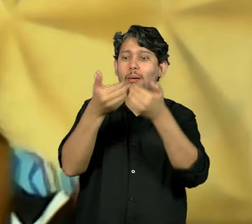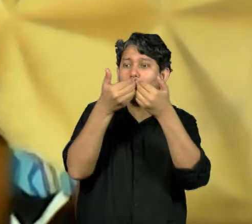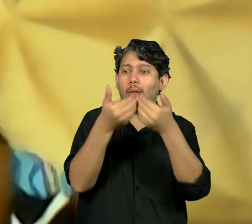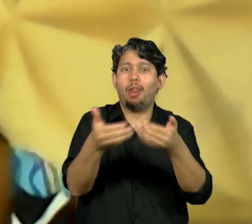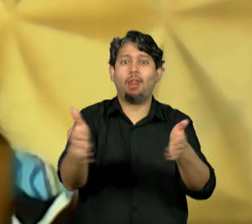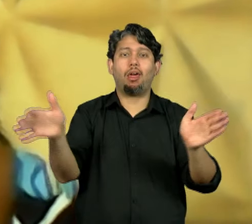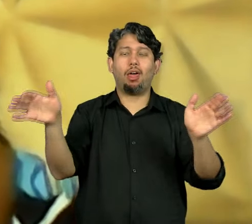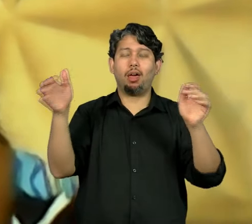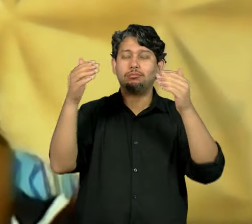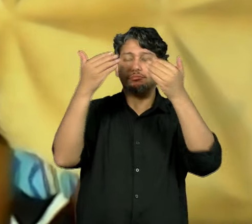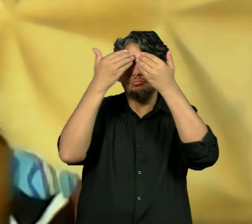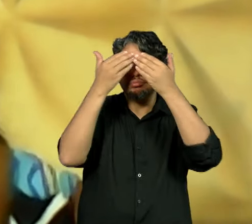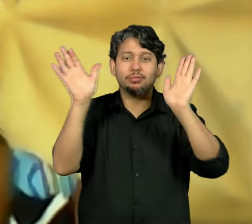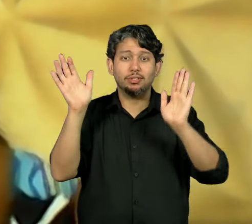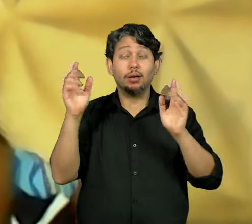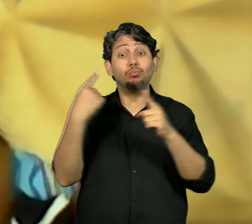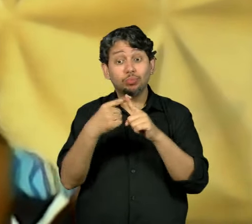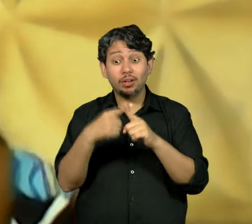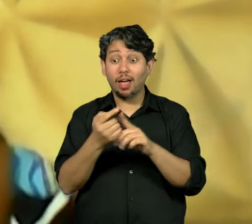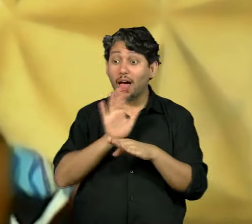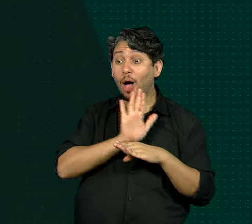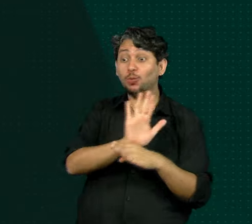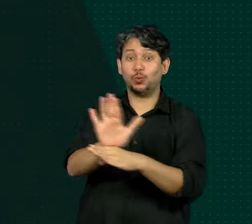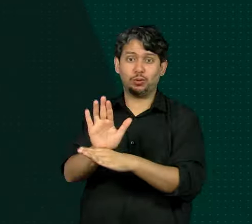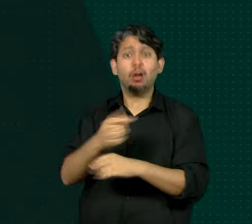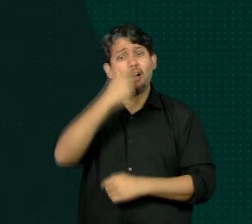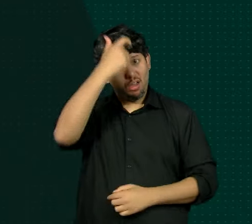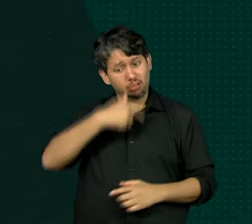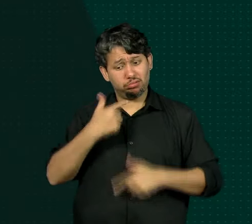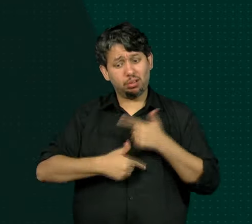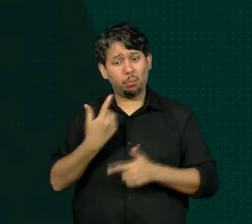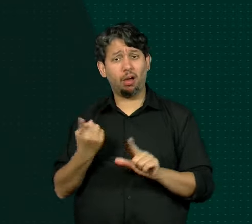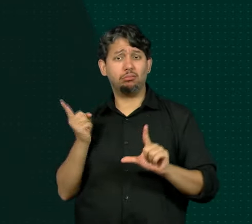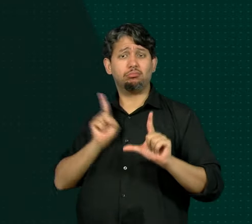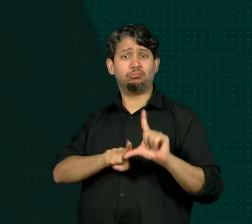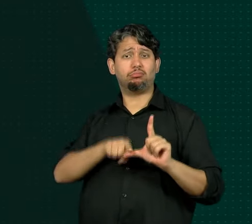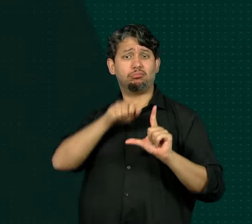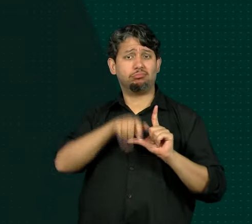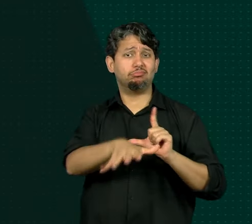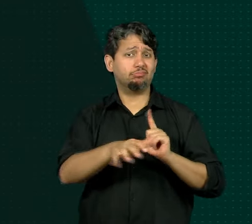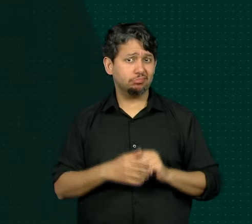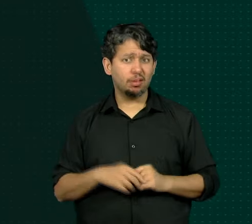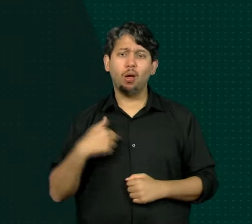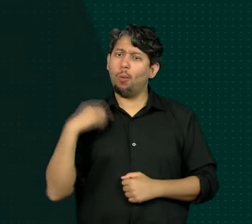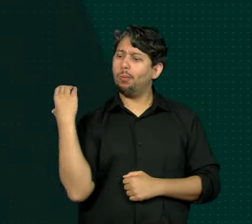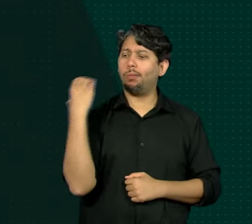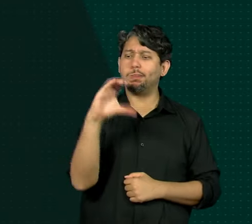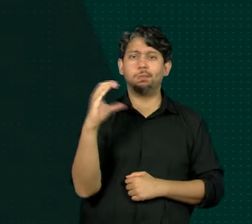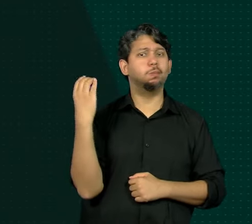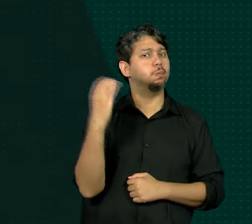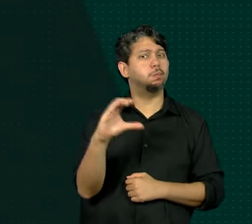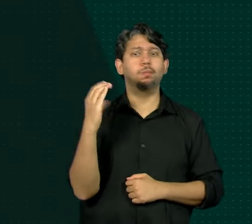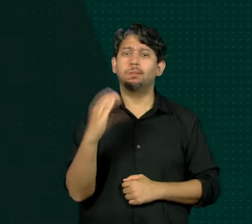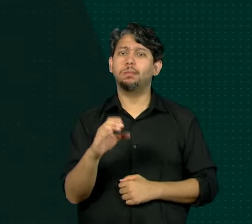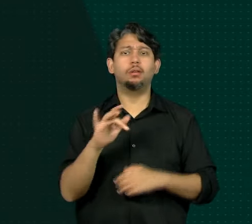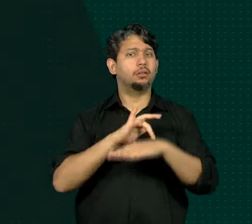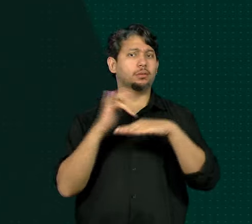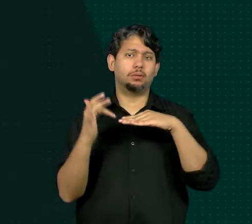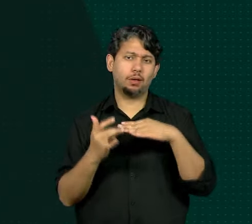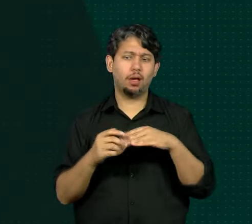no combate também ao racismo. Eu sou, né, uma produtora de conteúdo, uso as minhas redes sociais, né, Luísa